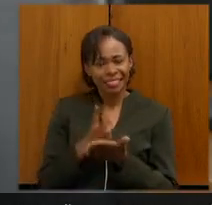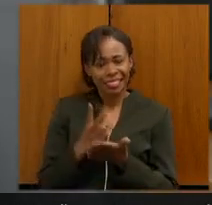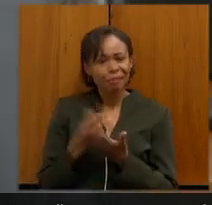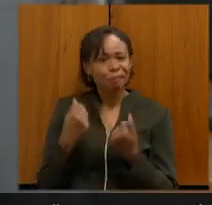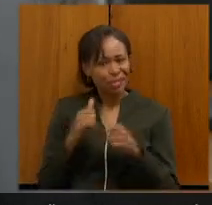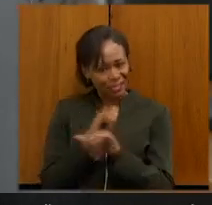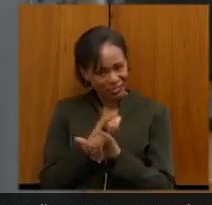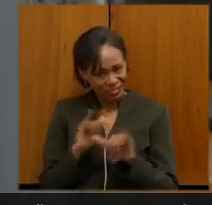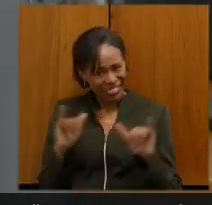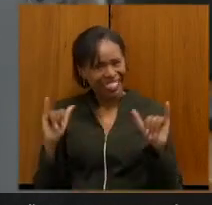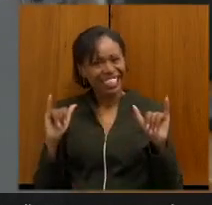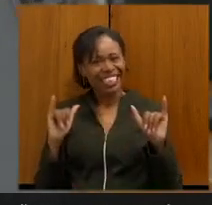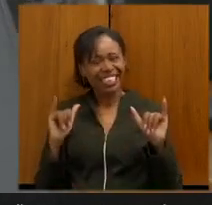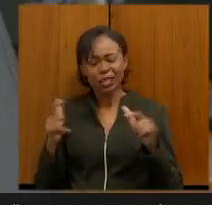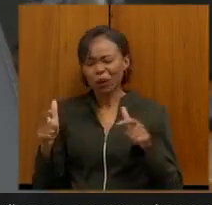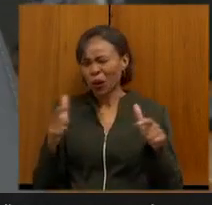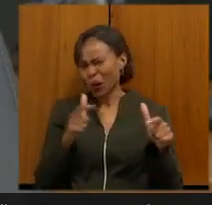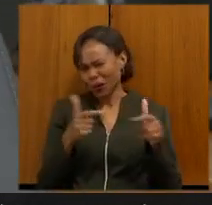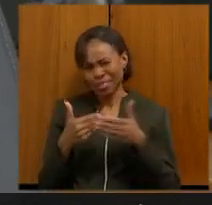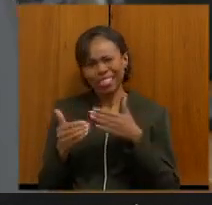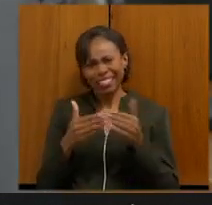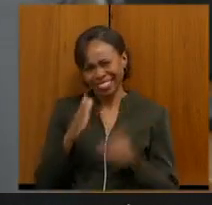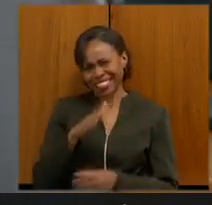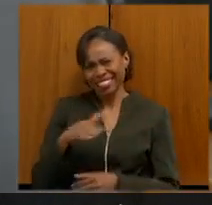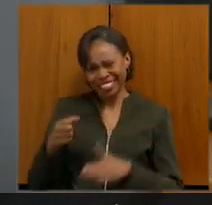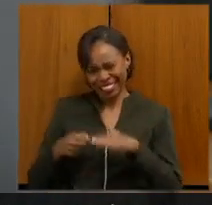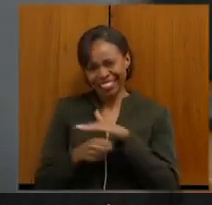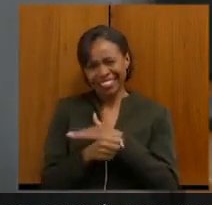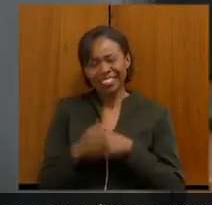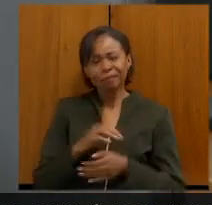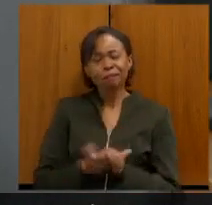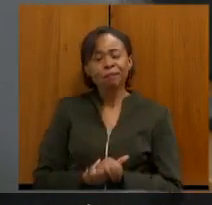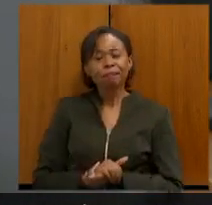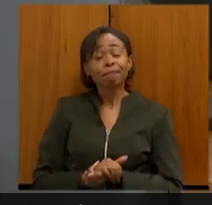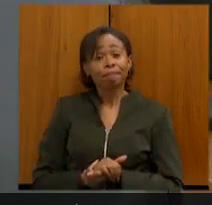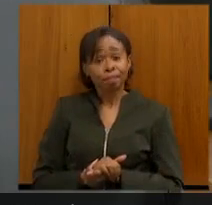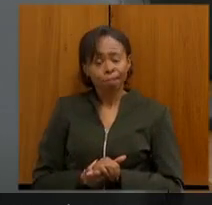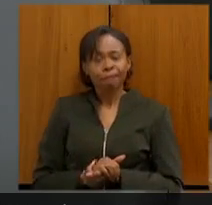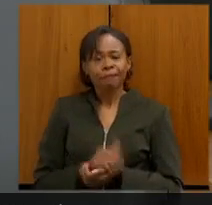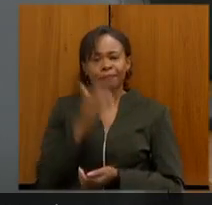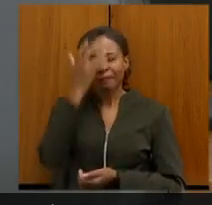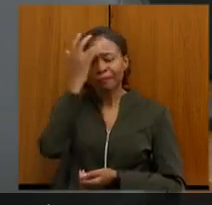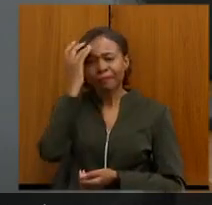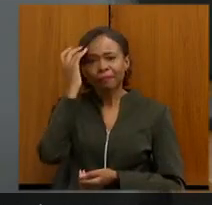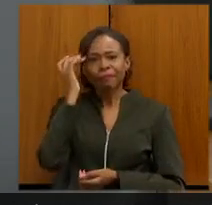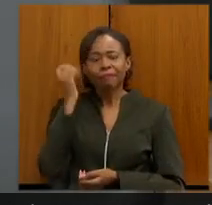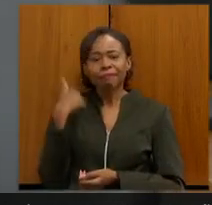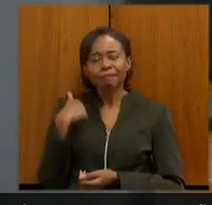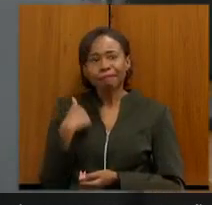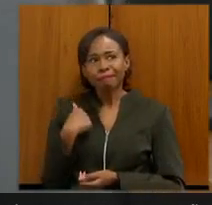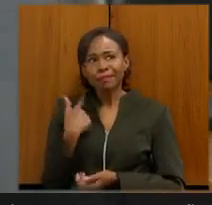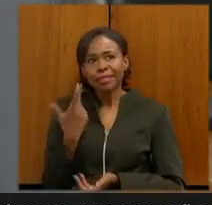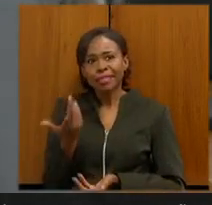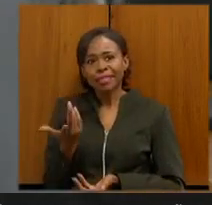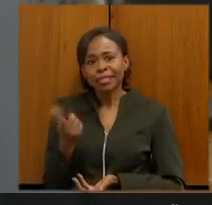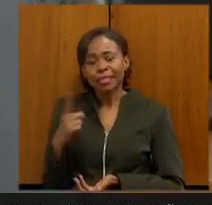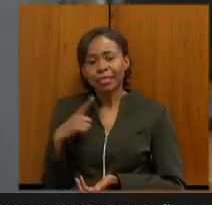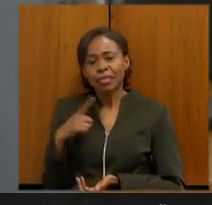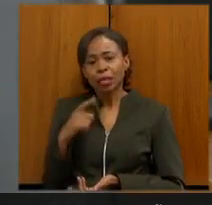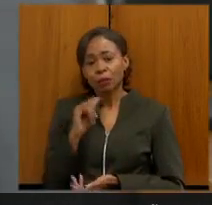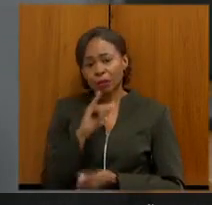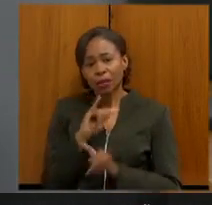salientado em todos os ambientes espaços São Bom vamos lá é que e aqui para